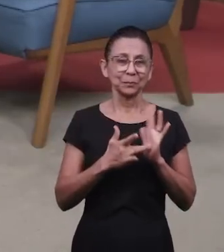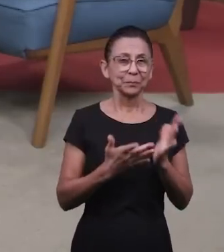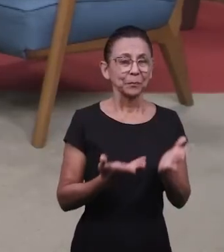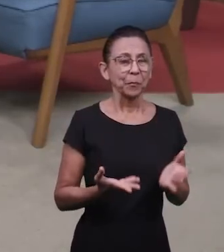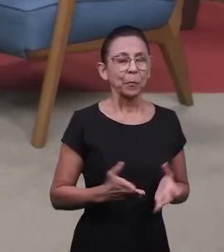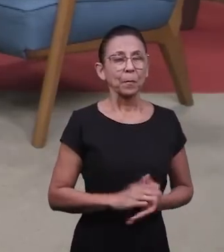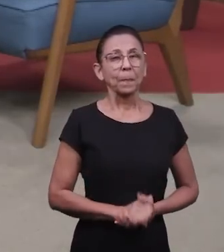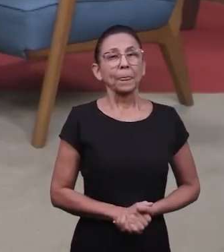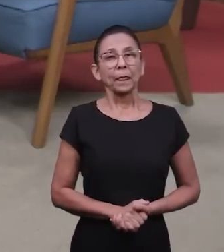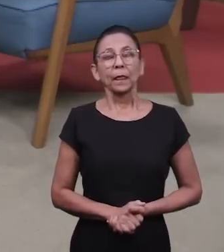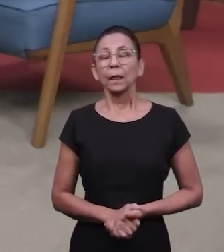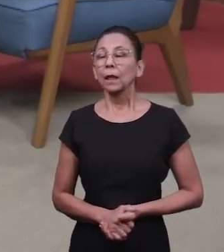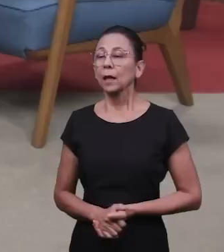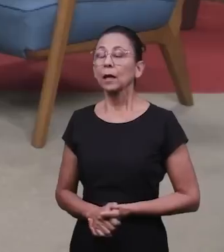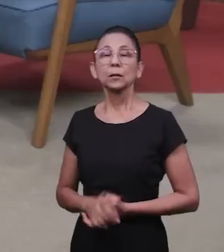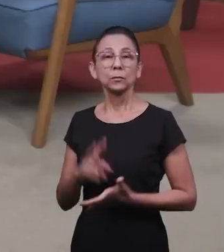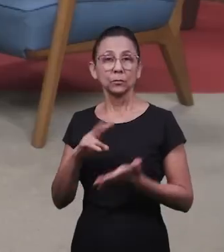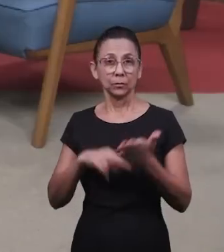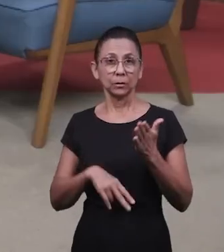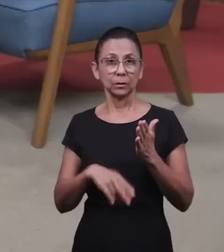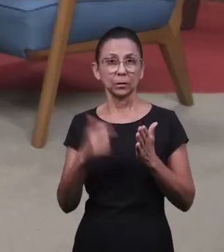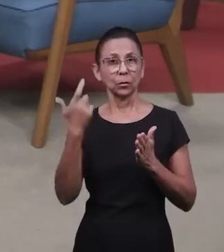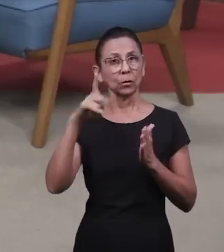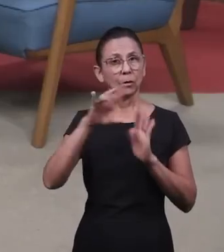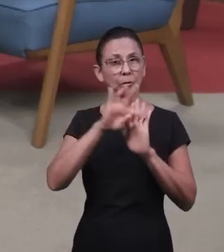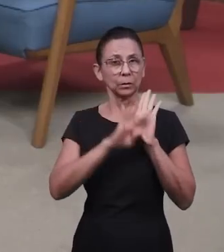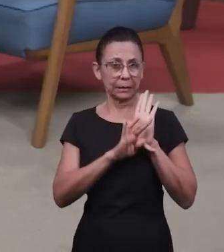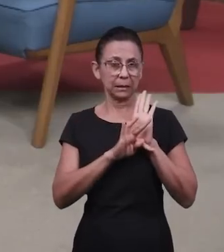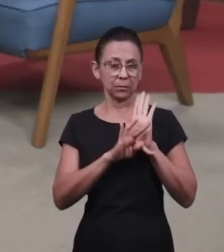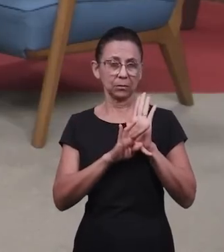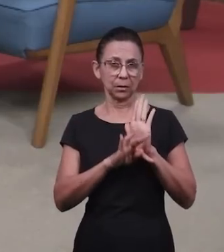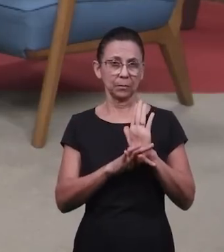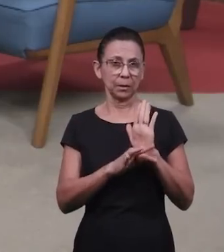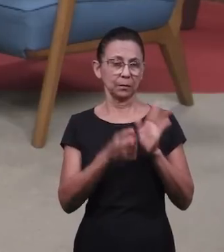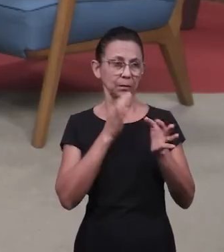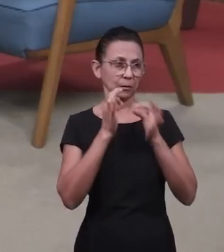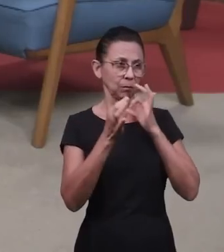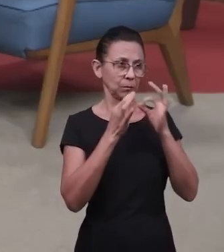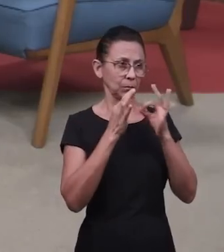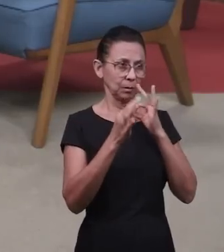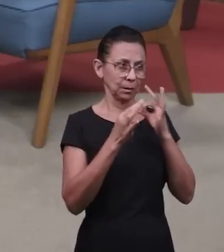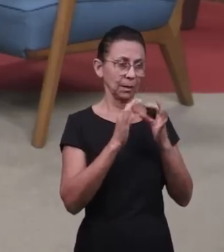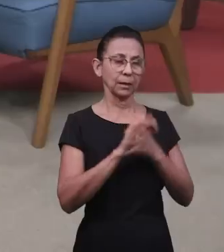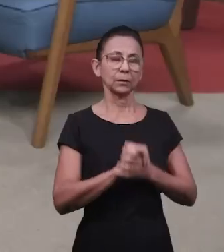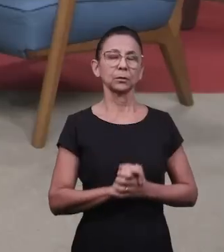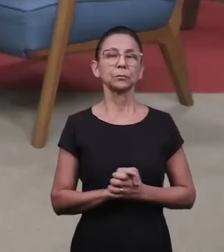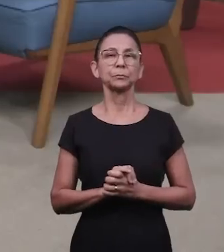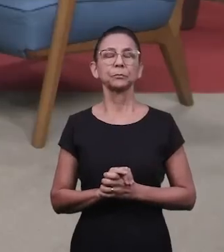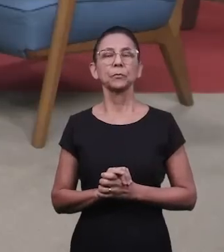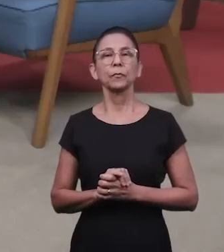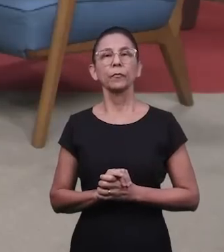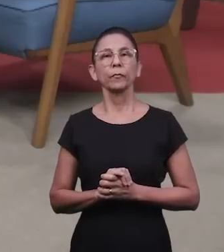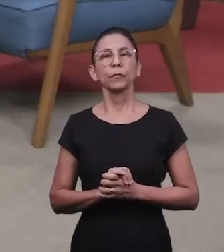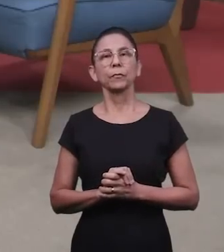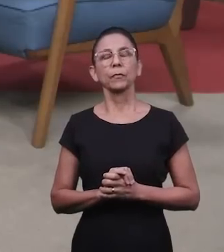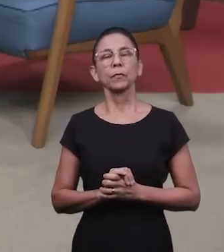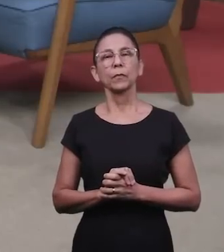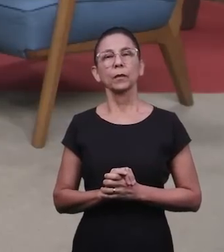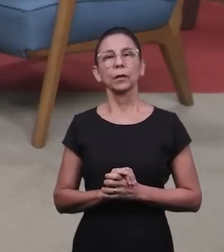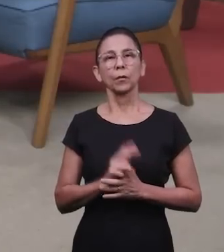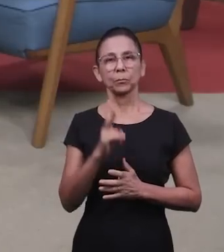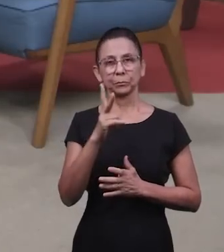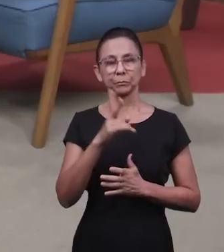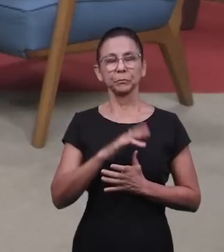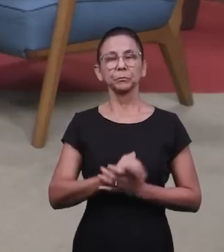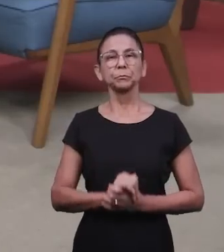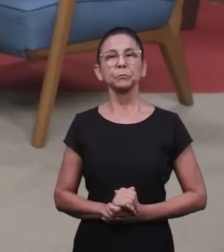Jesus. Bom, eu vou ler um outro texto para vocês fazerem um comentário, para a gente passar para a próxima etapa